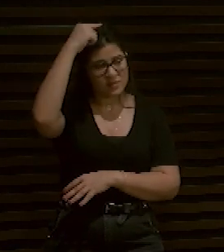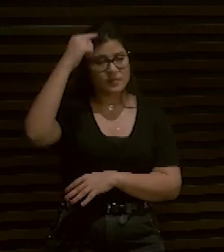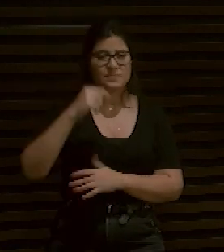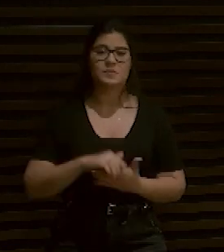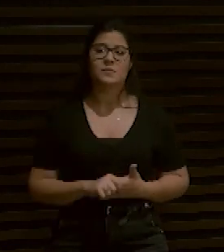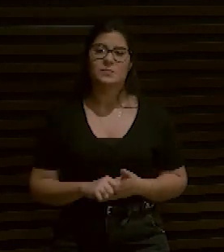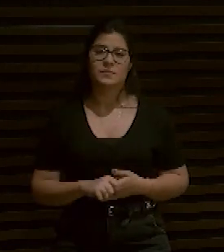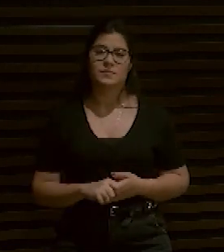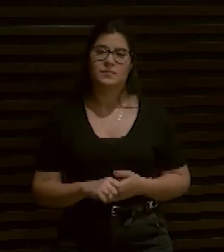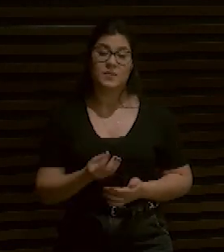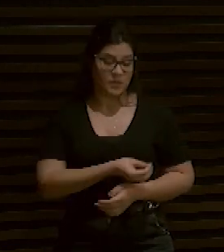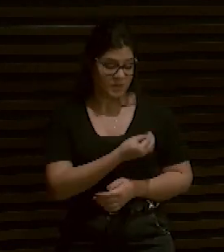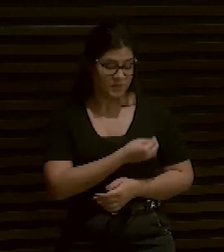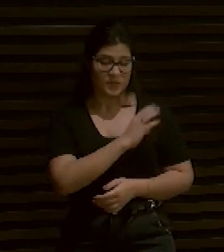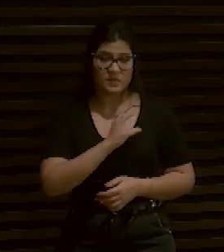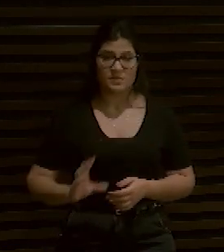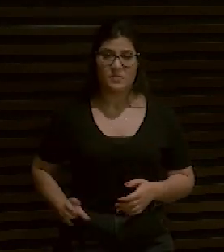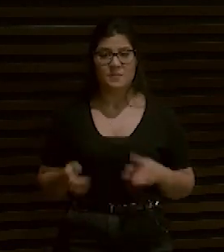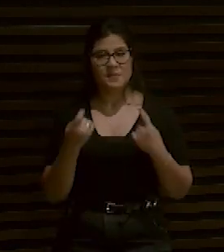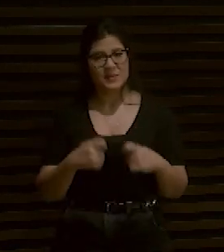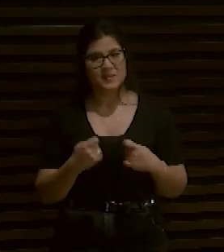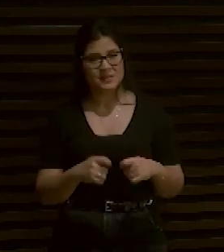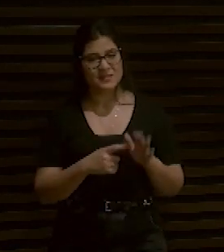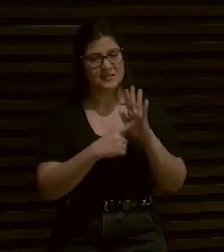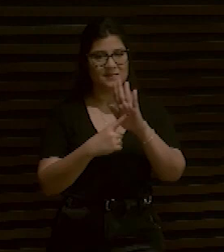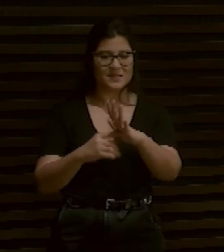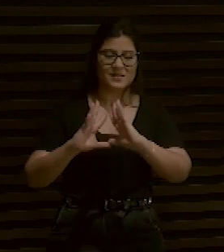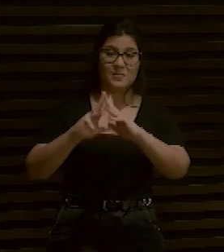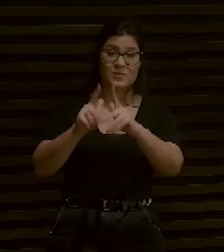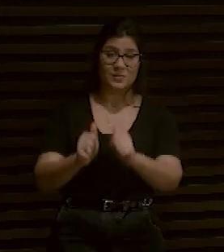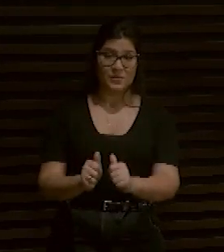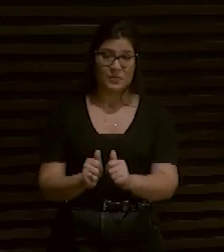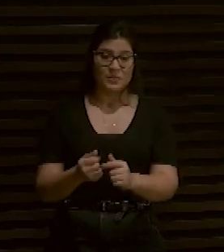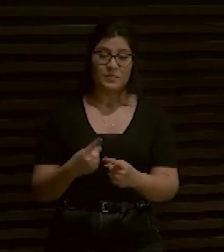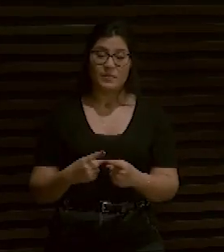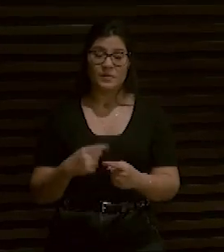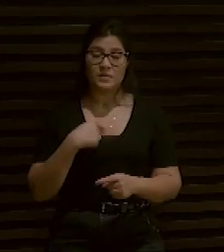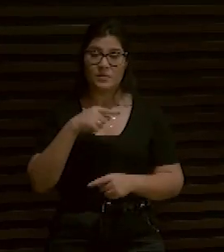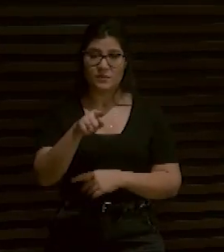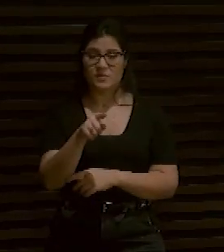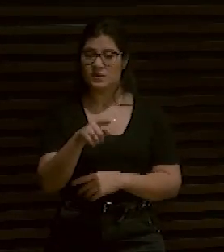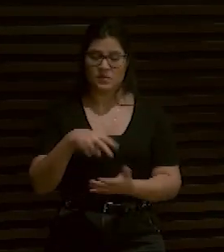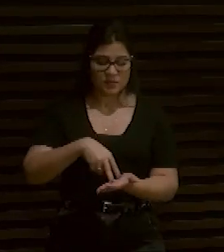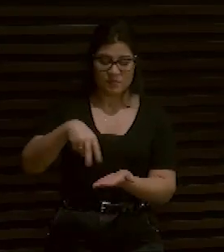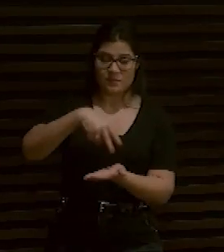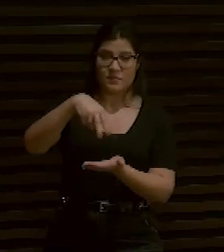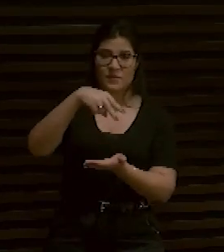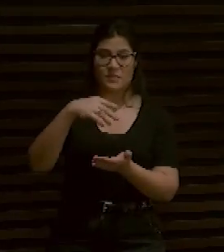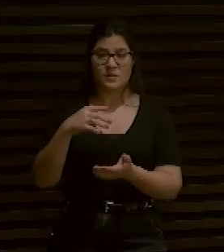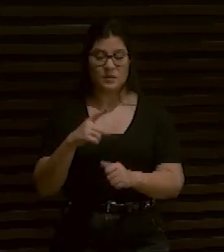Irmão, a vida de Cristo precisa ser vista por todos. Por que eu e você não somos arrebatados na hora que